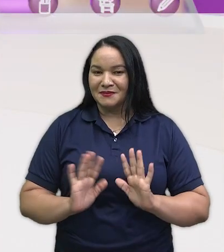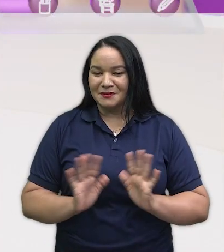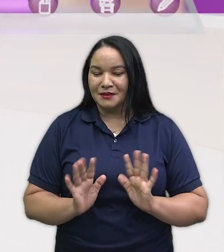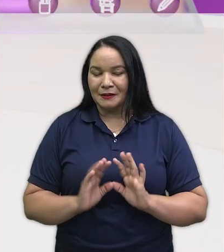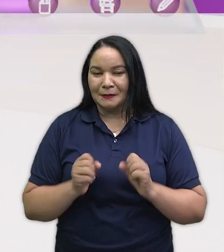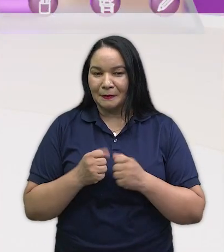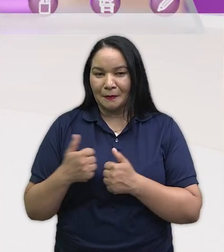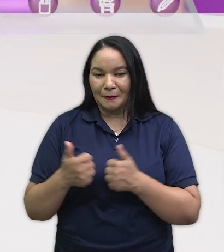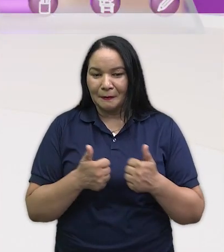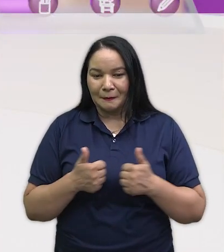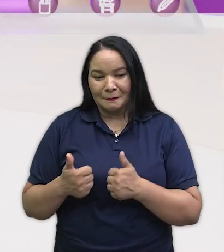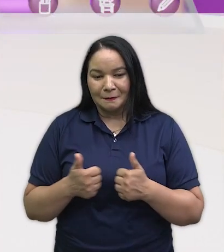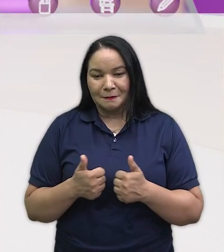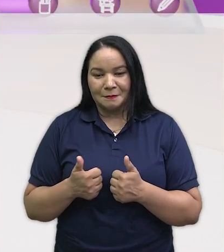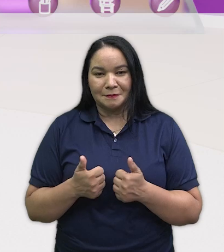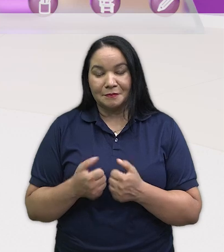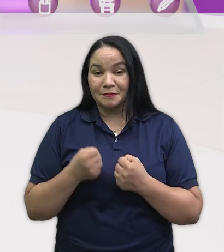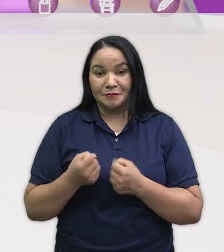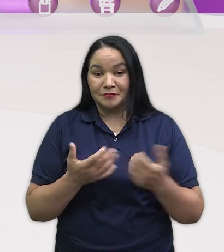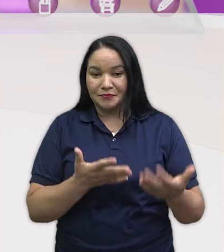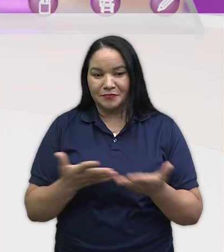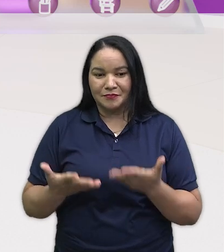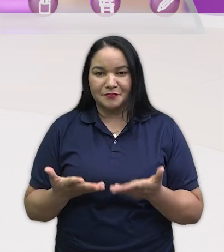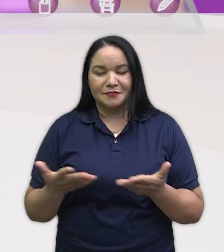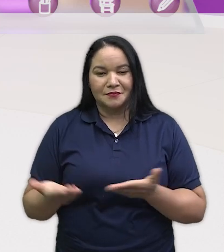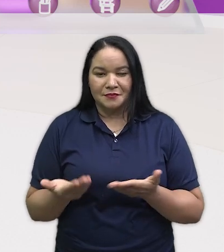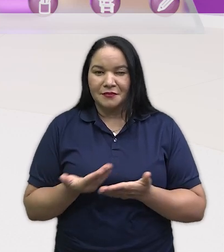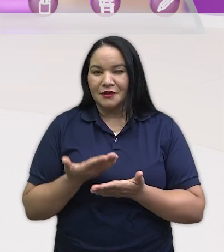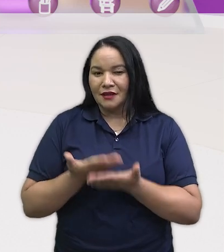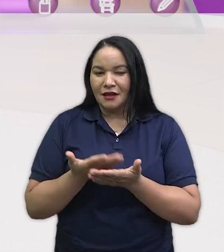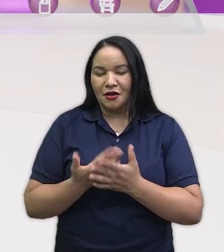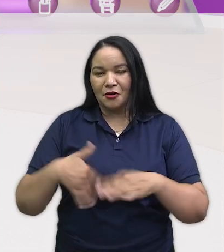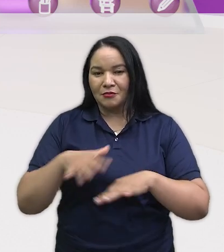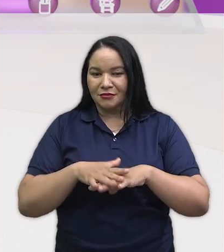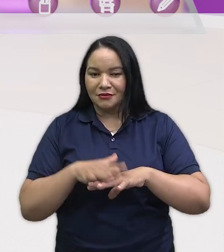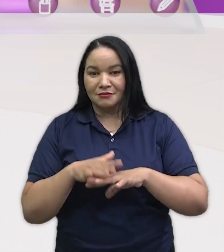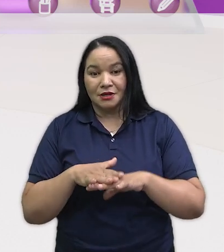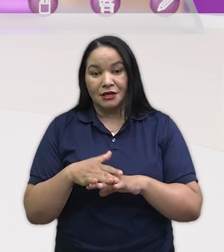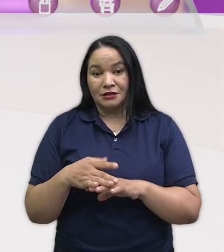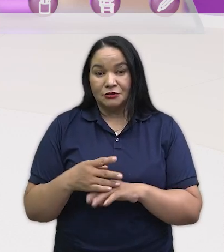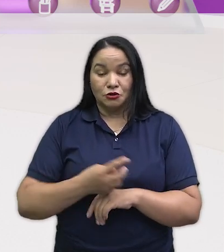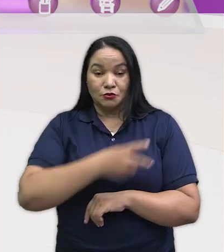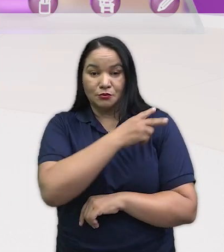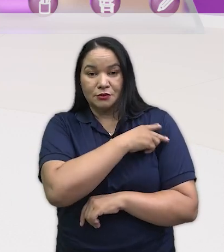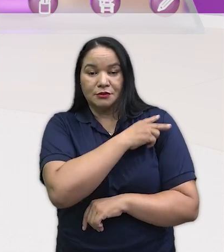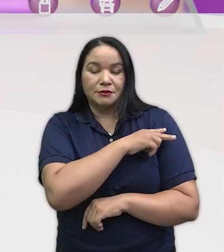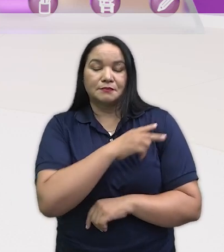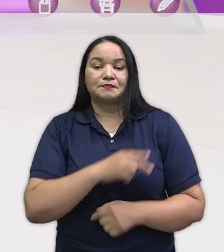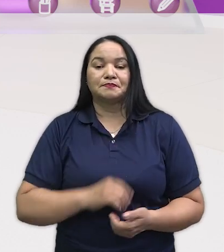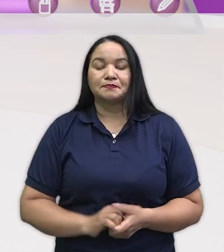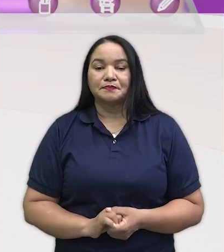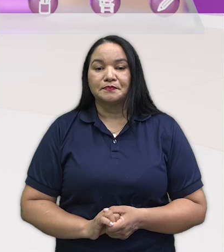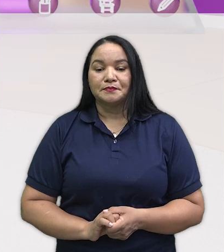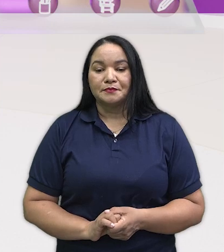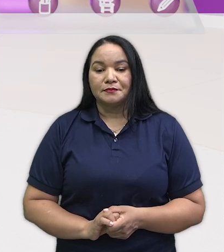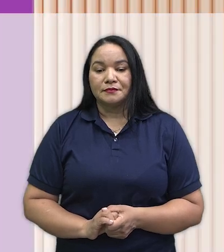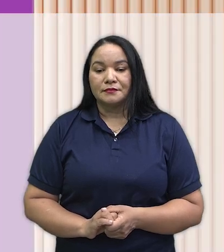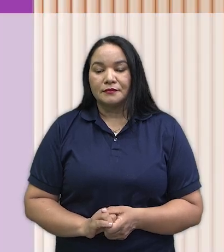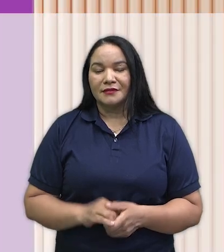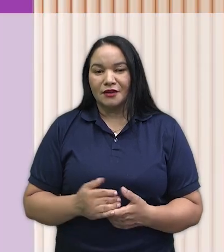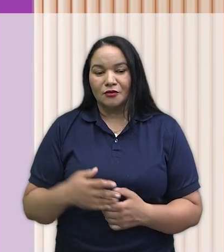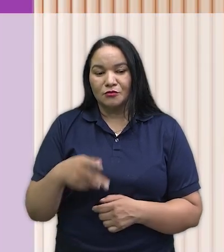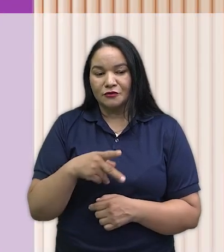Olá pessoal, tudo bem com vocês? Sejam todos bem-vindos a mais uma aula de matemática aqui na segunda série do Ensino